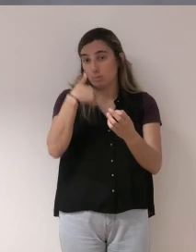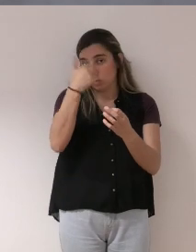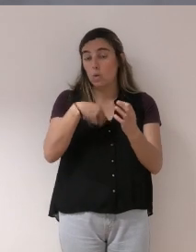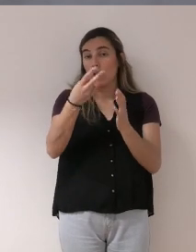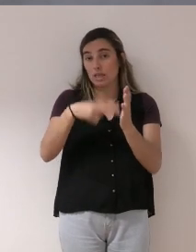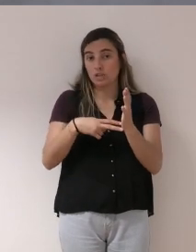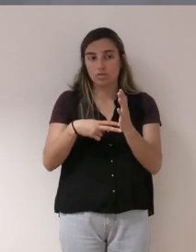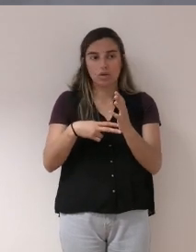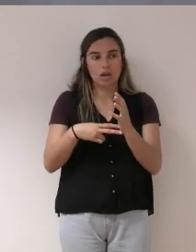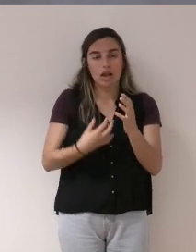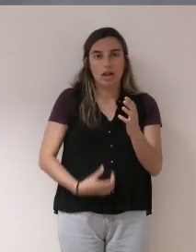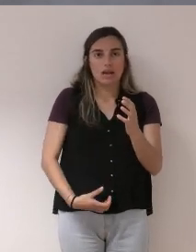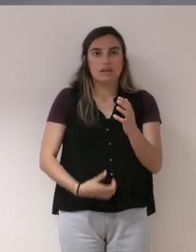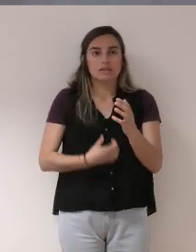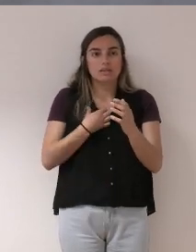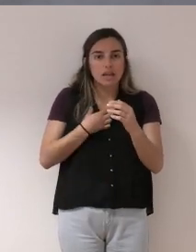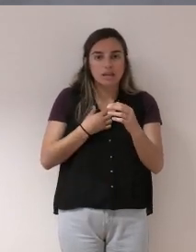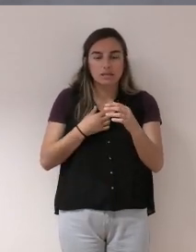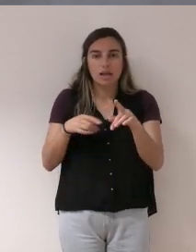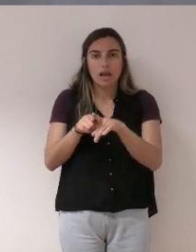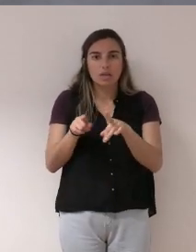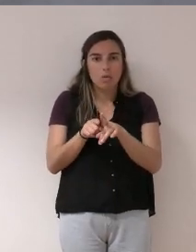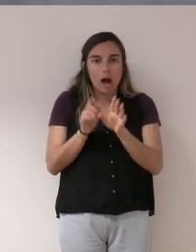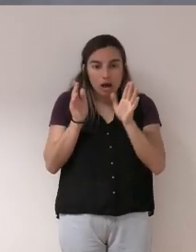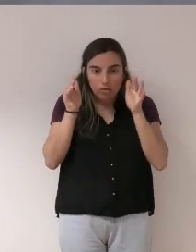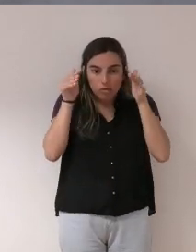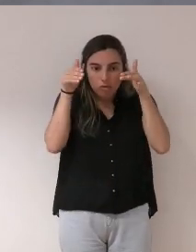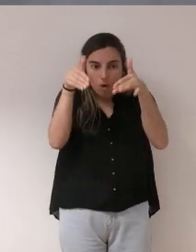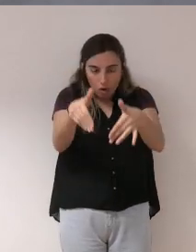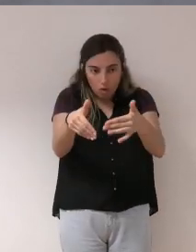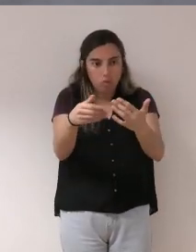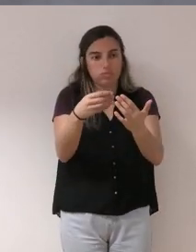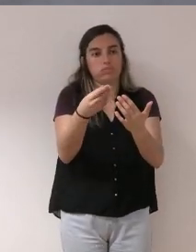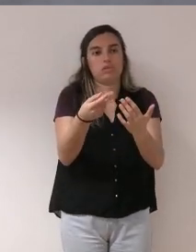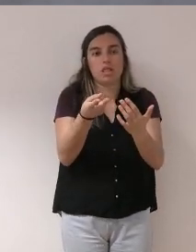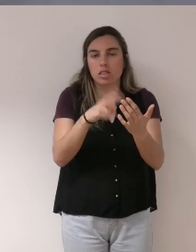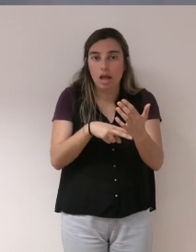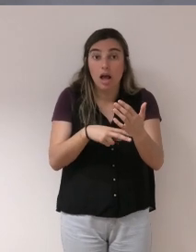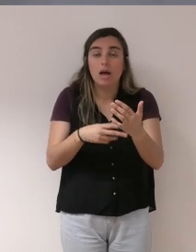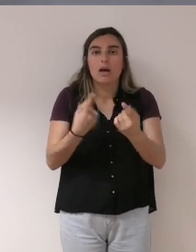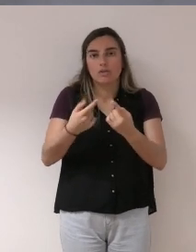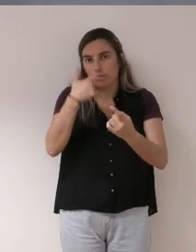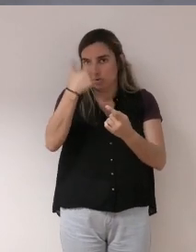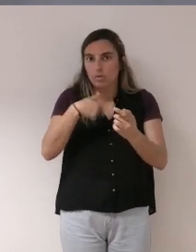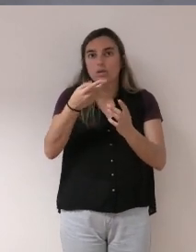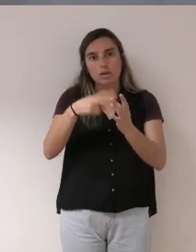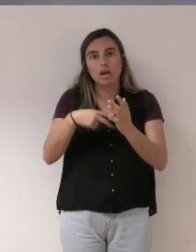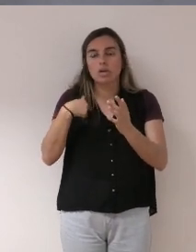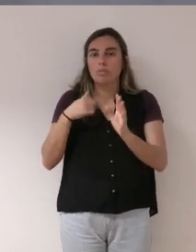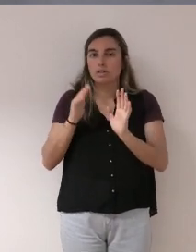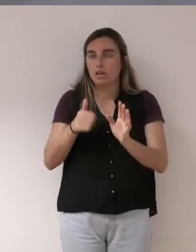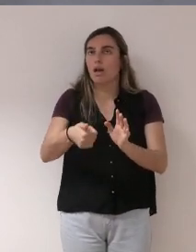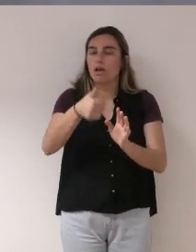quase submerso naquilo que está a propor. Eu às vezes tenho que parar um bocado, mas calma lá, vou beber um copo de água